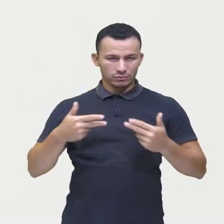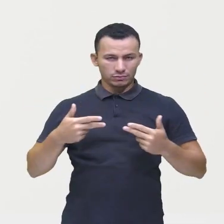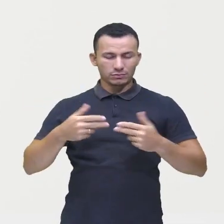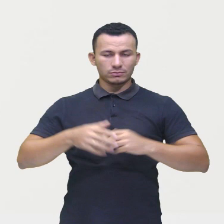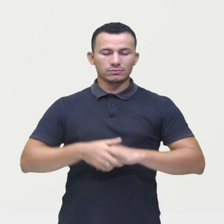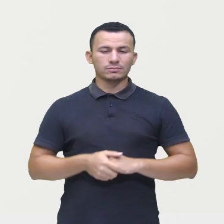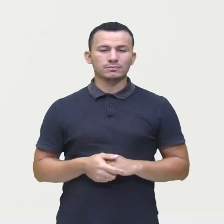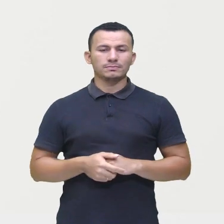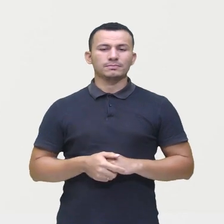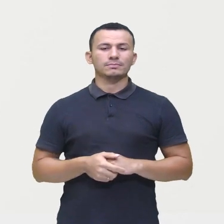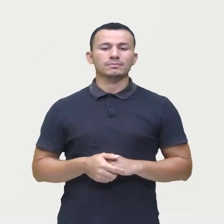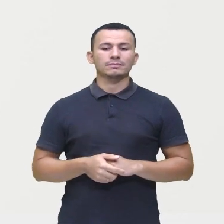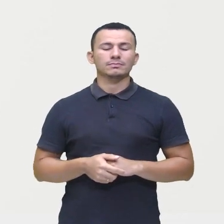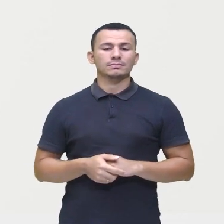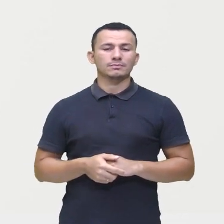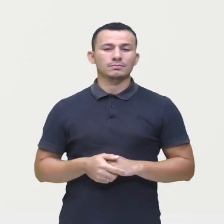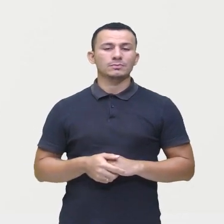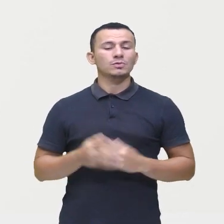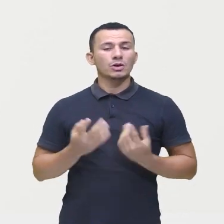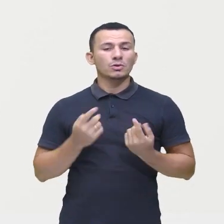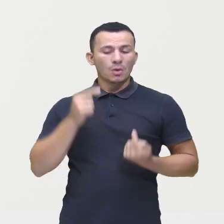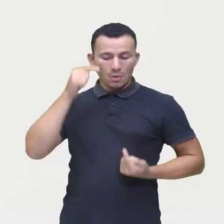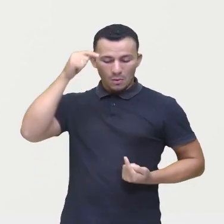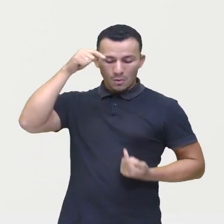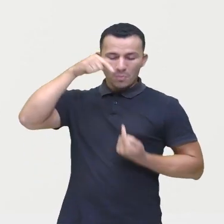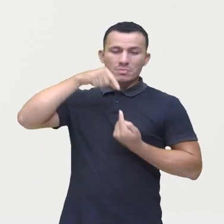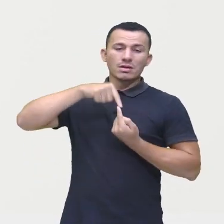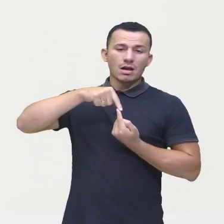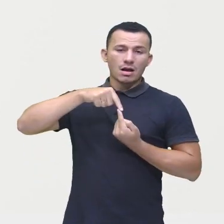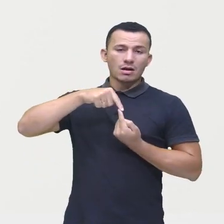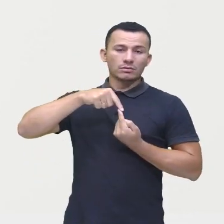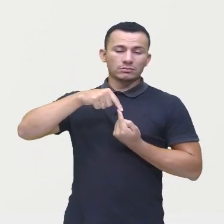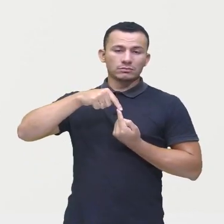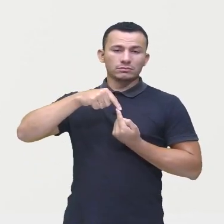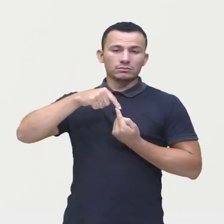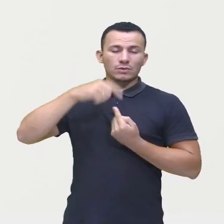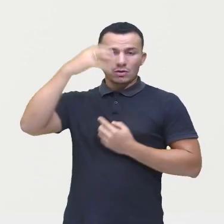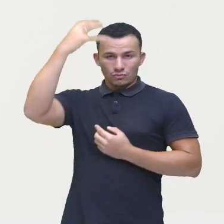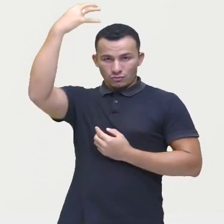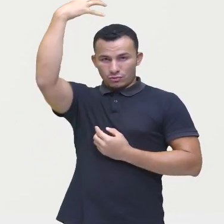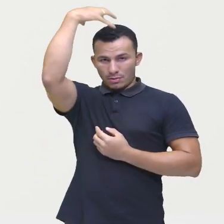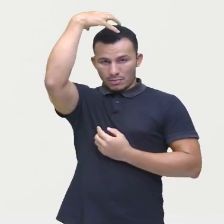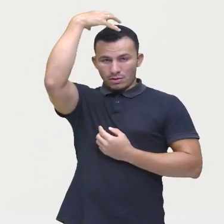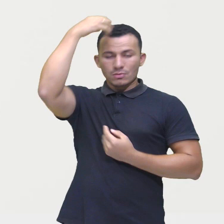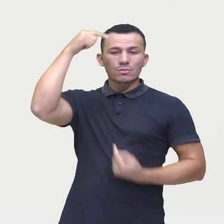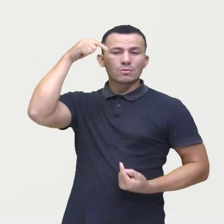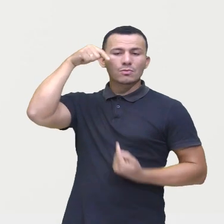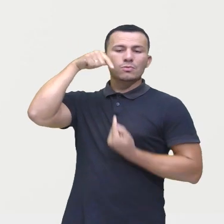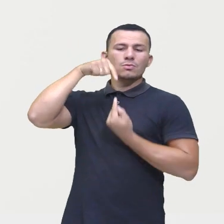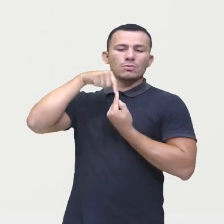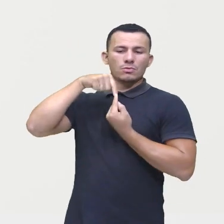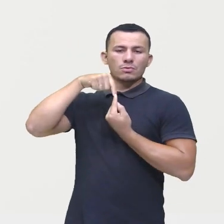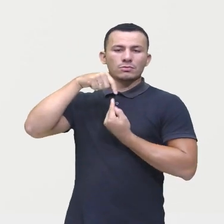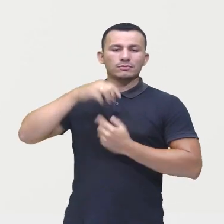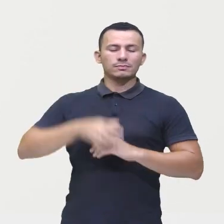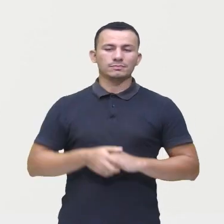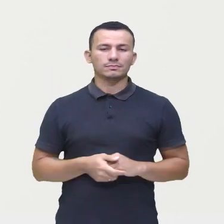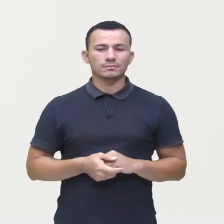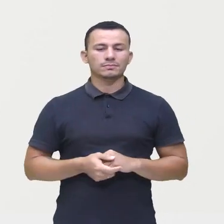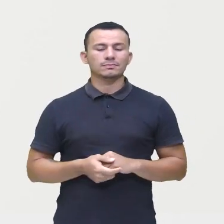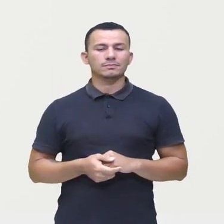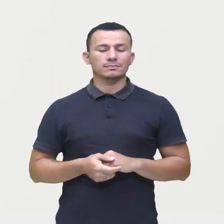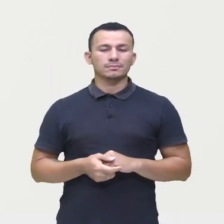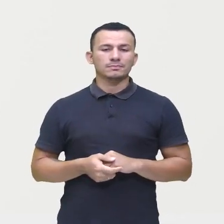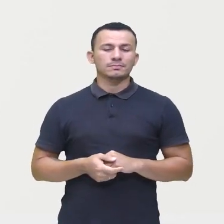que acontece? Eu tenho que combinar essas blusas com esses chapéus. Tudo bem? Ok?